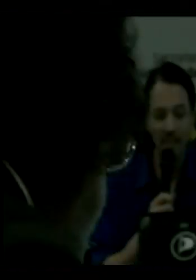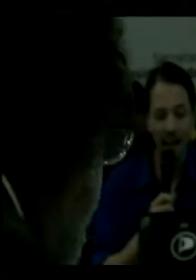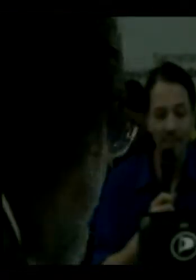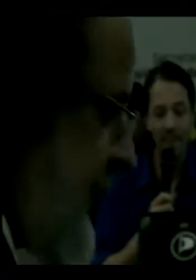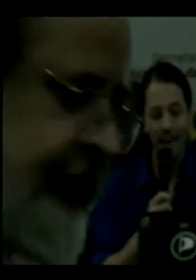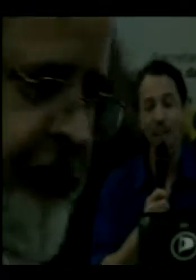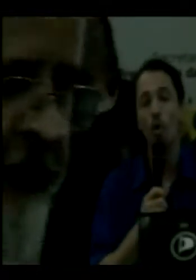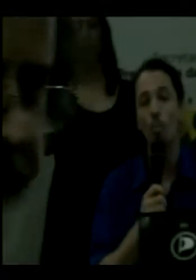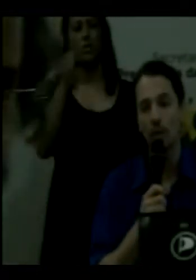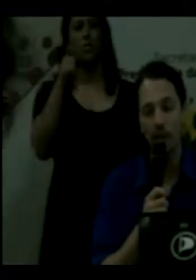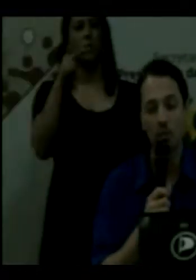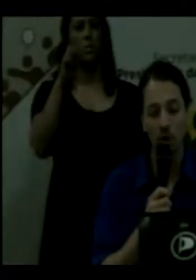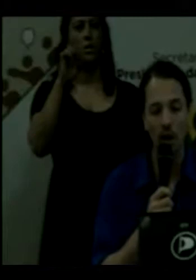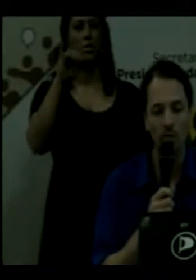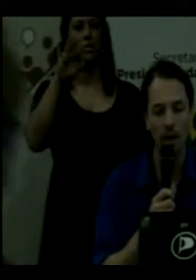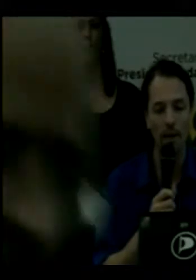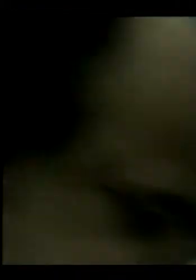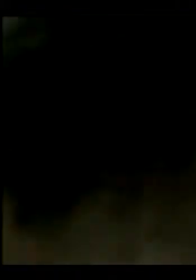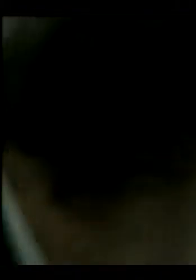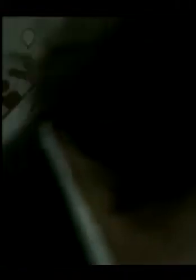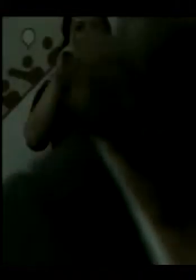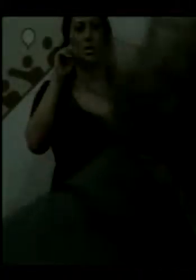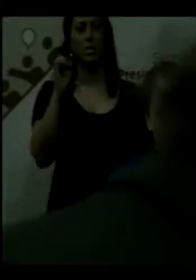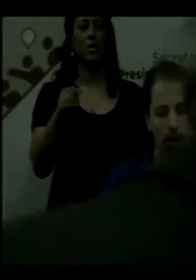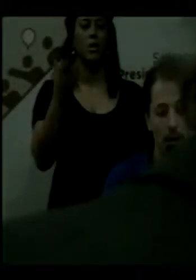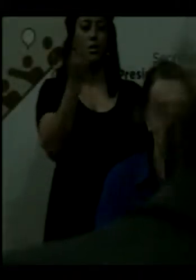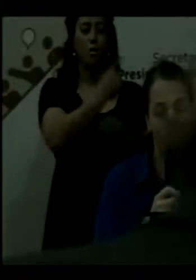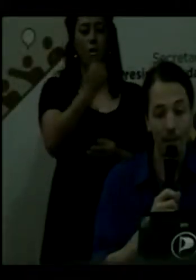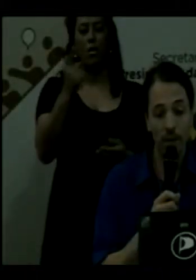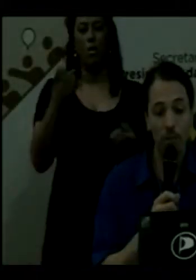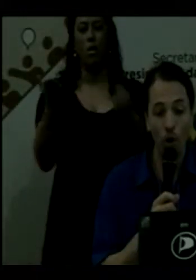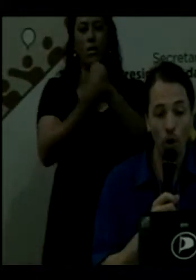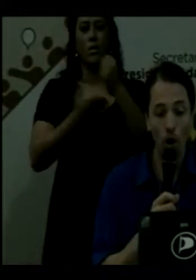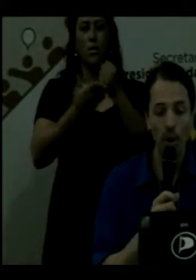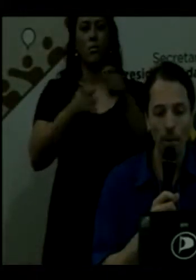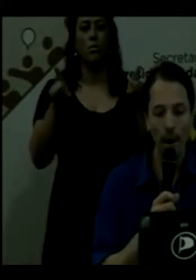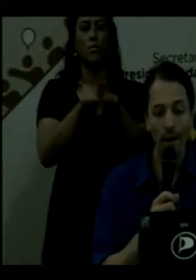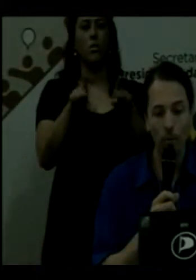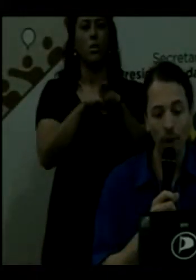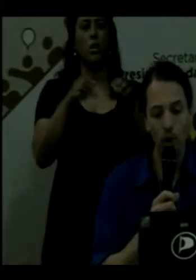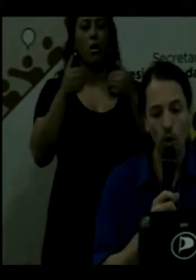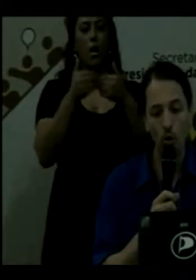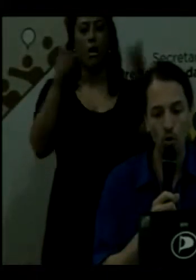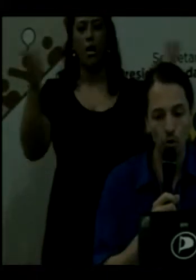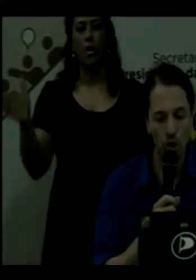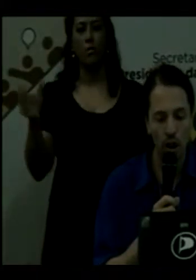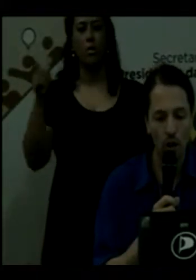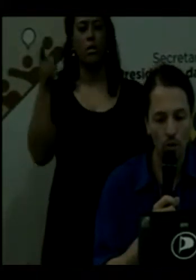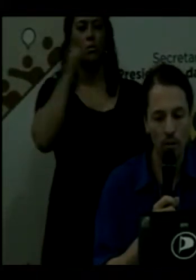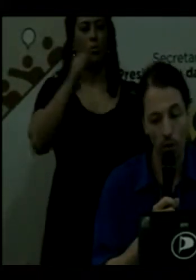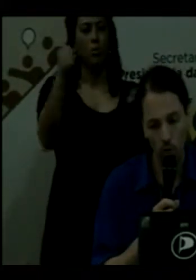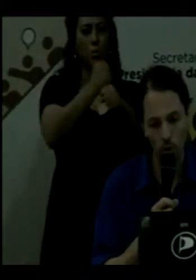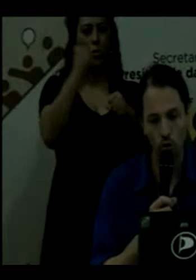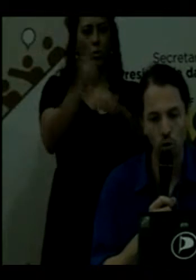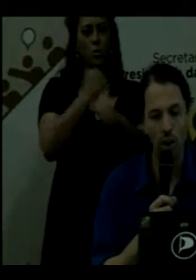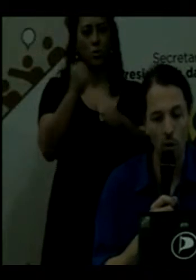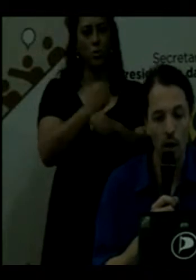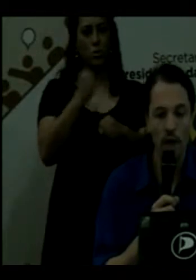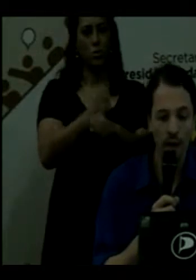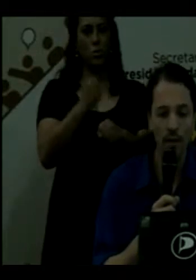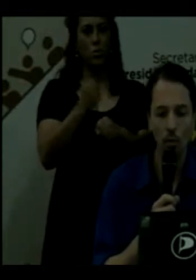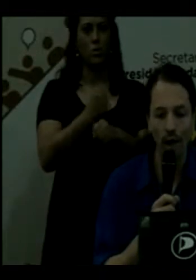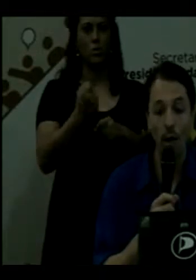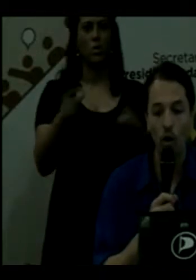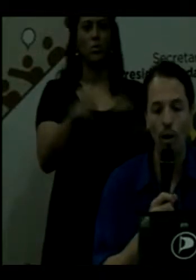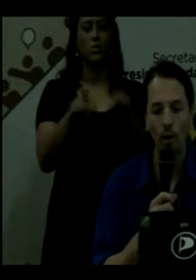e necessidades de cada componente social dele. Deve ser poroso e aberto para na sua